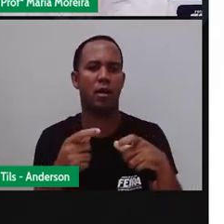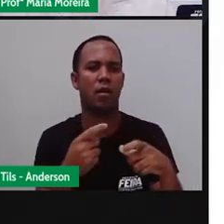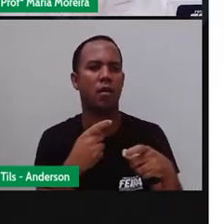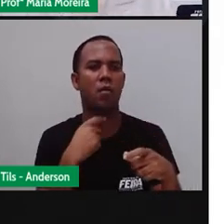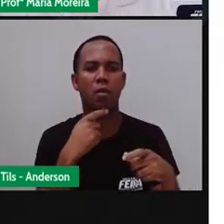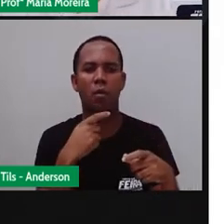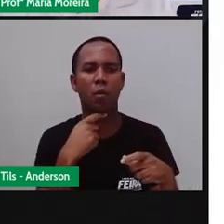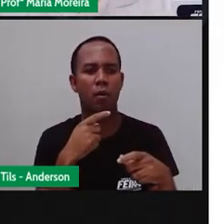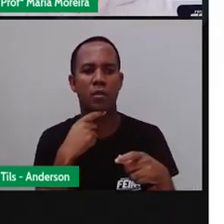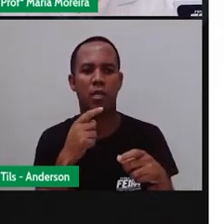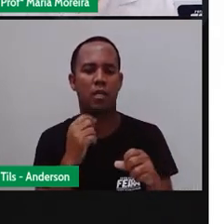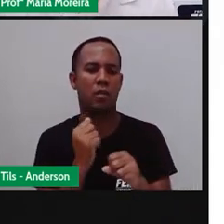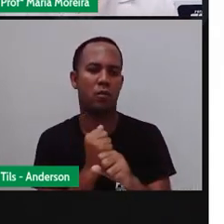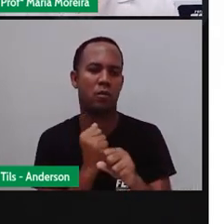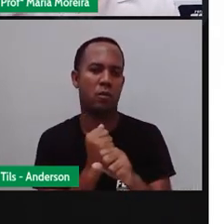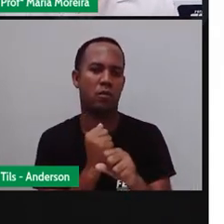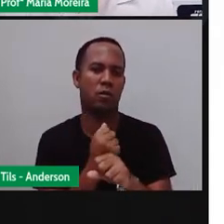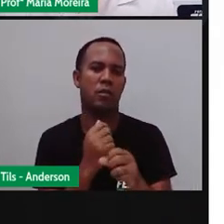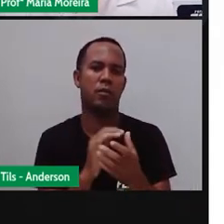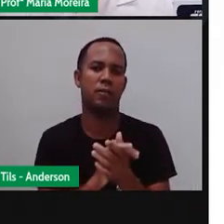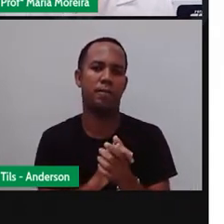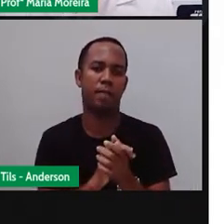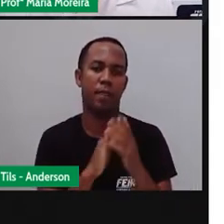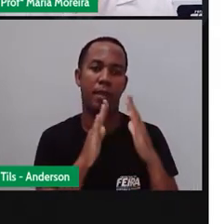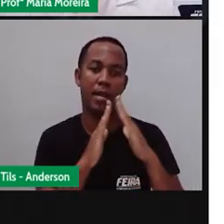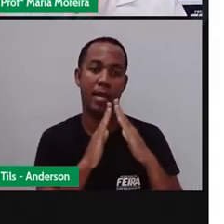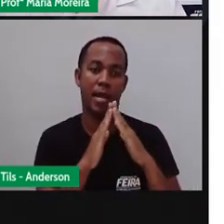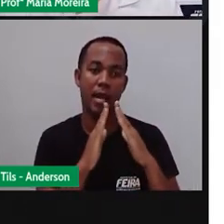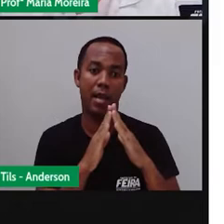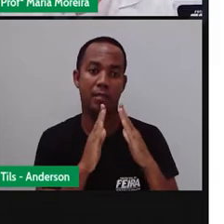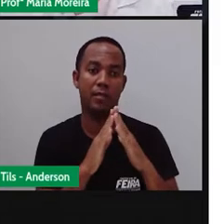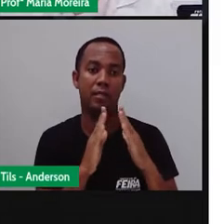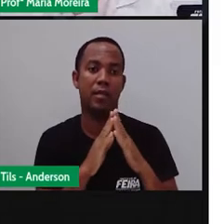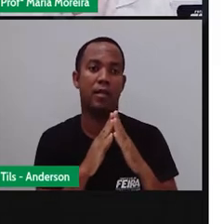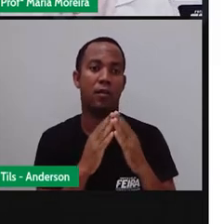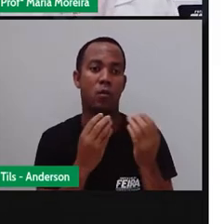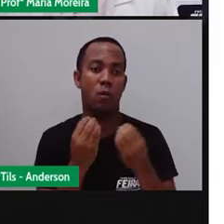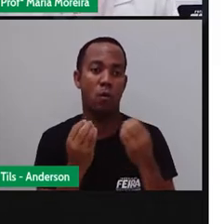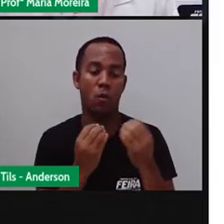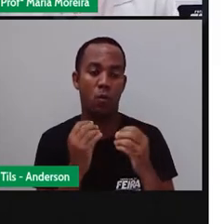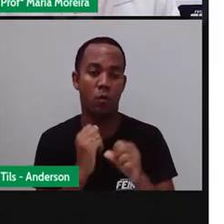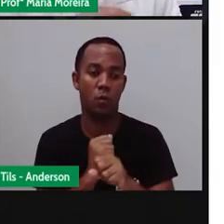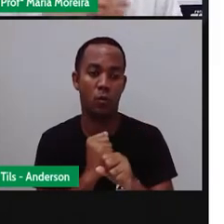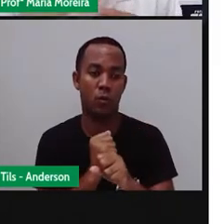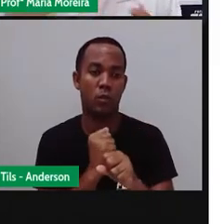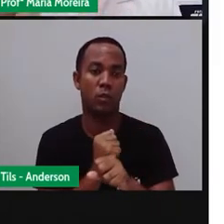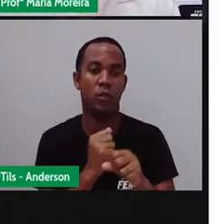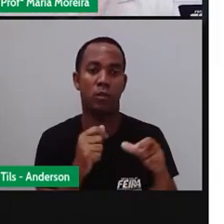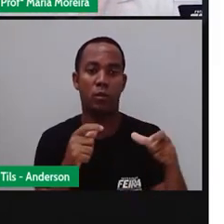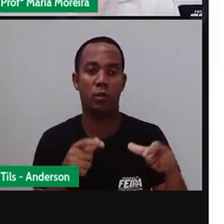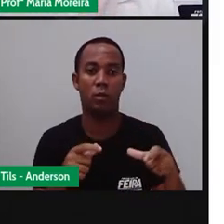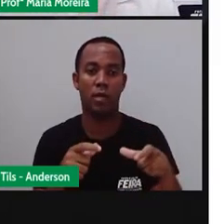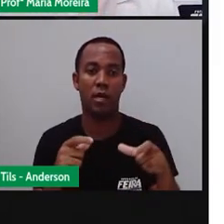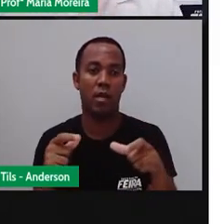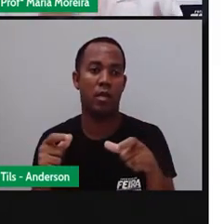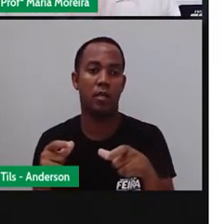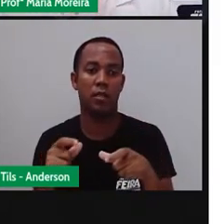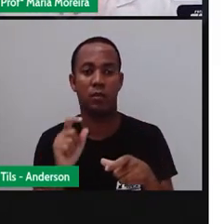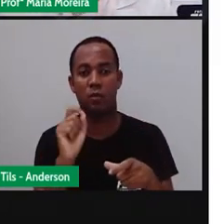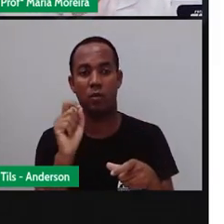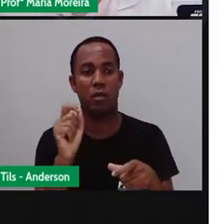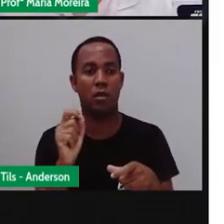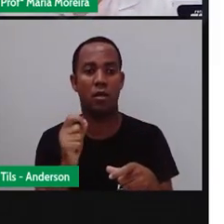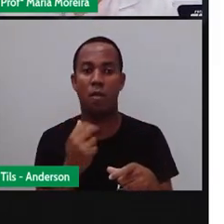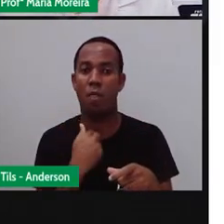puderam construir. Então, as casas, elas, as moradias, elas são construídas em locais que não